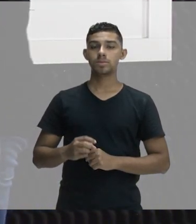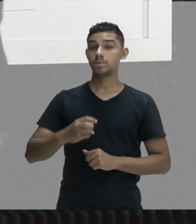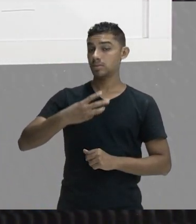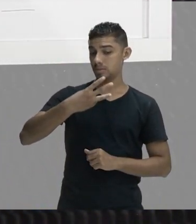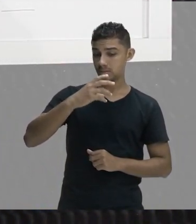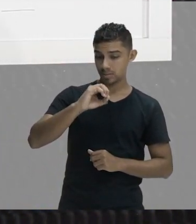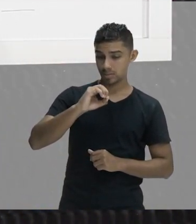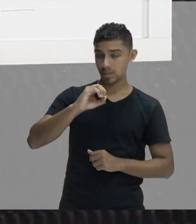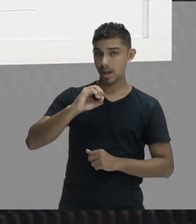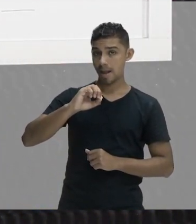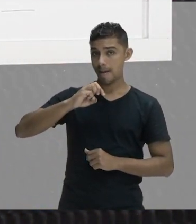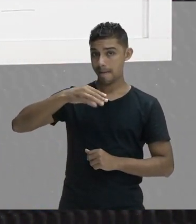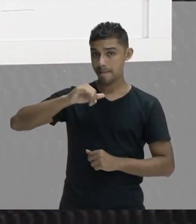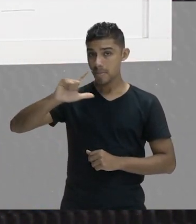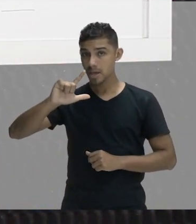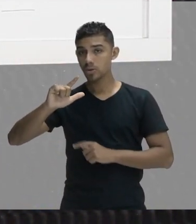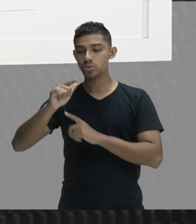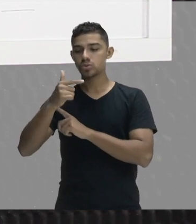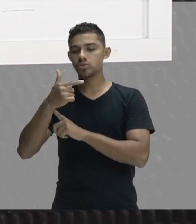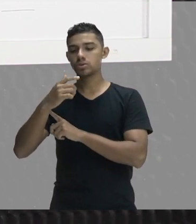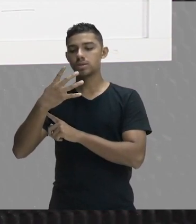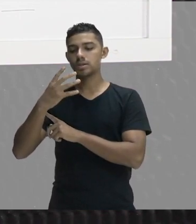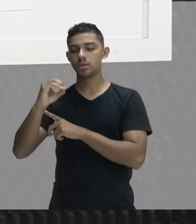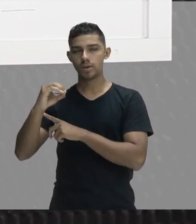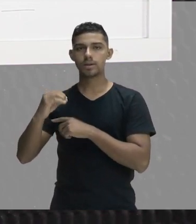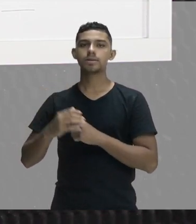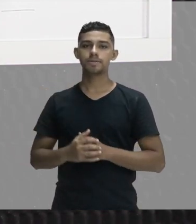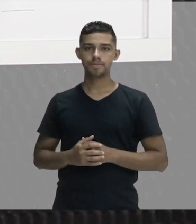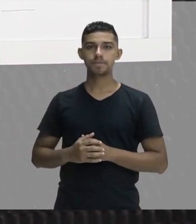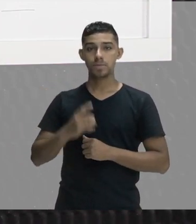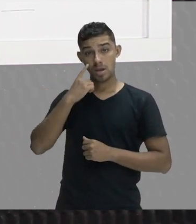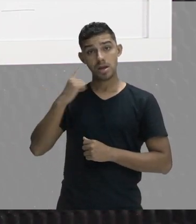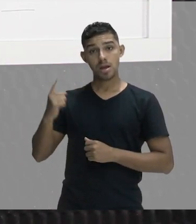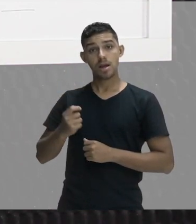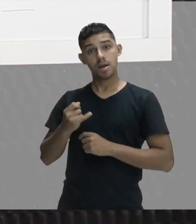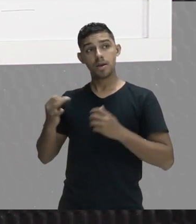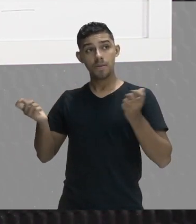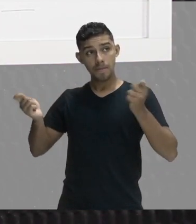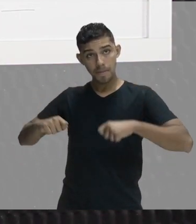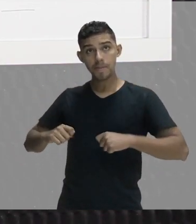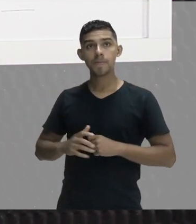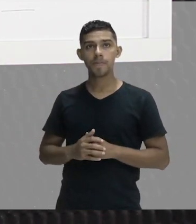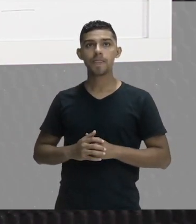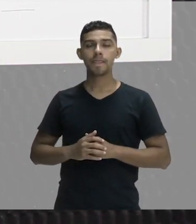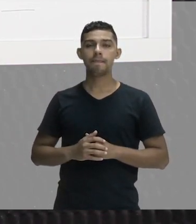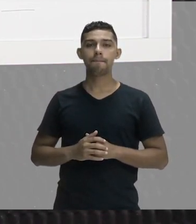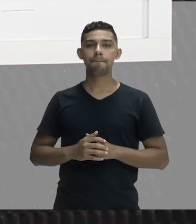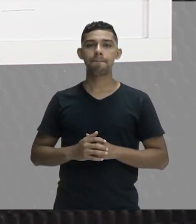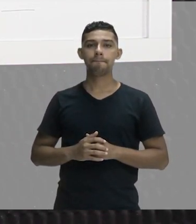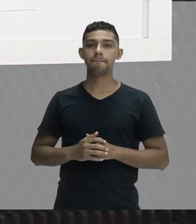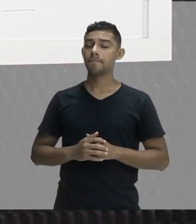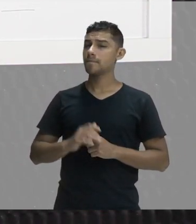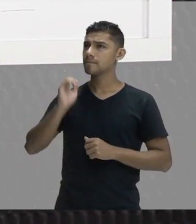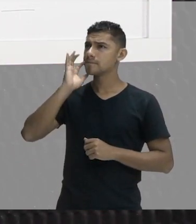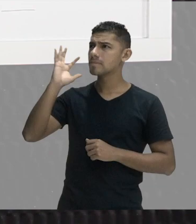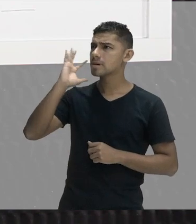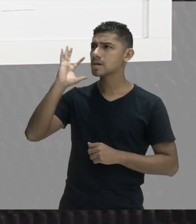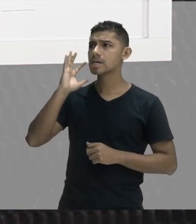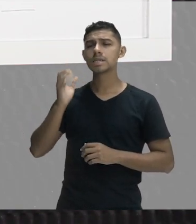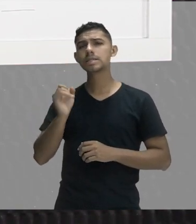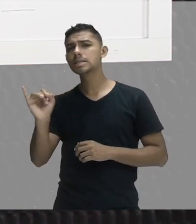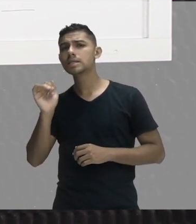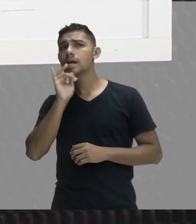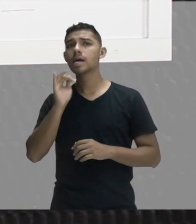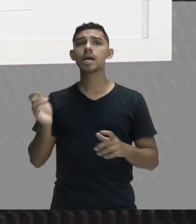Certo? Já diminui um pouco, mas ainda é uma quantidade muito grande. Certo? Pessoal, imaginem se fossem,